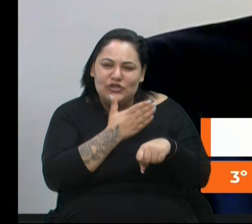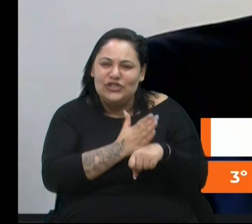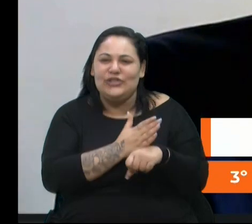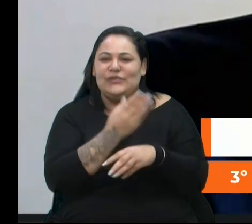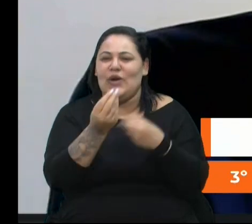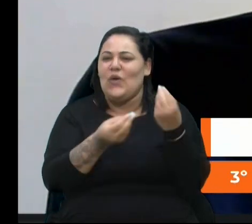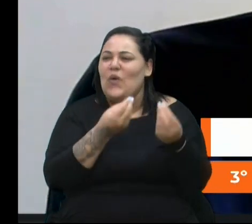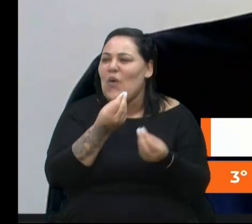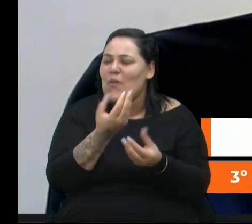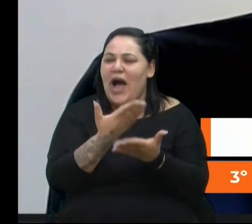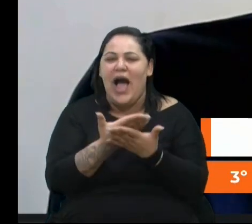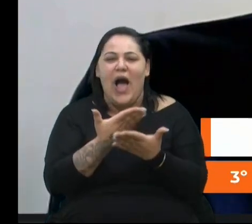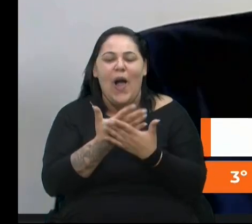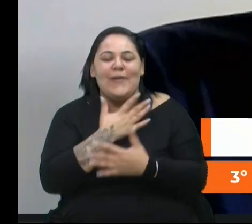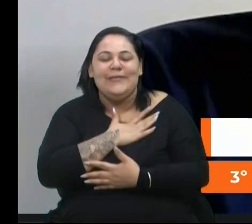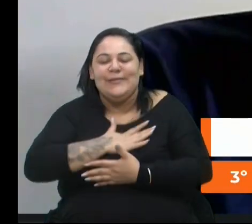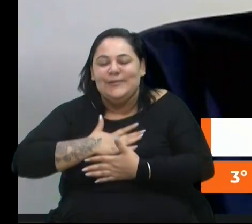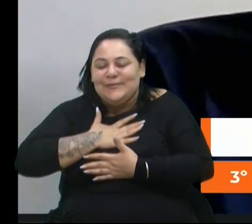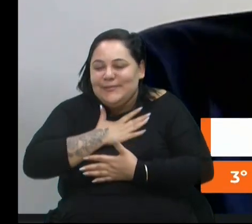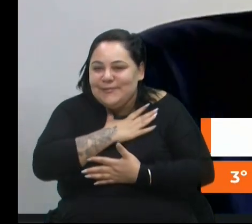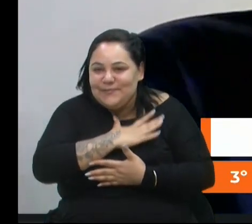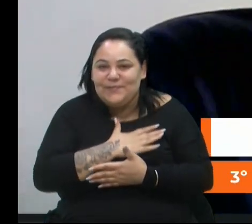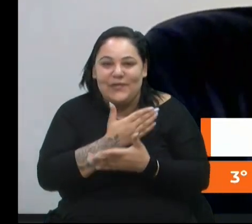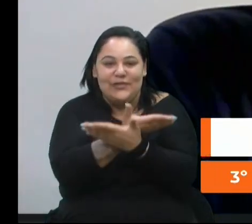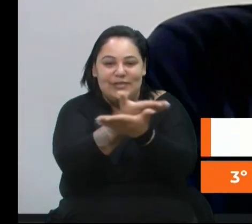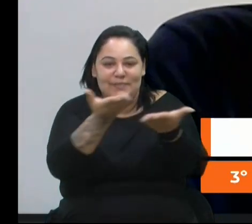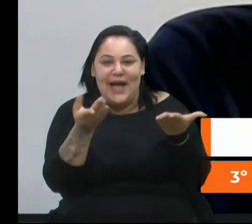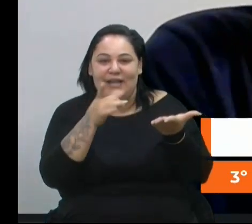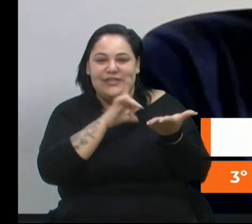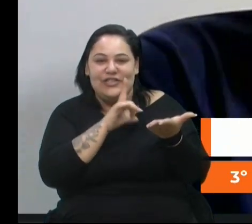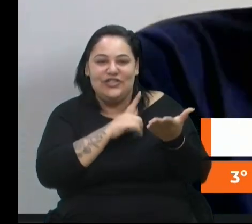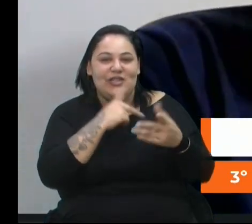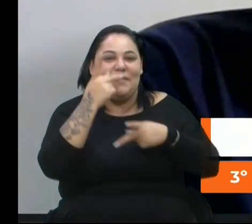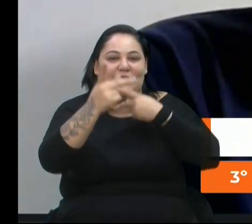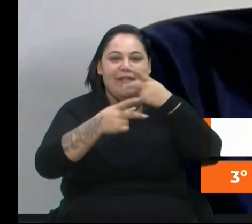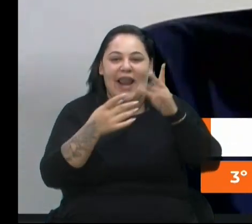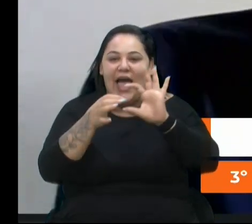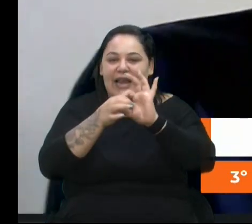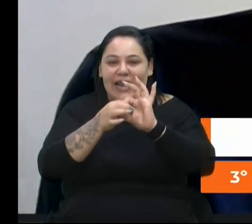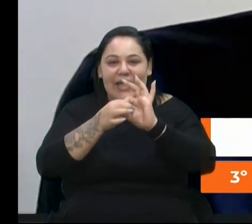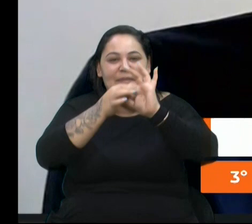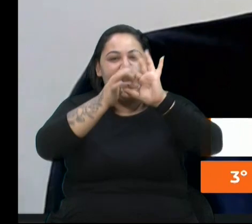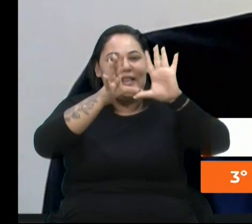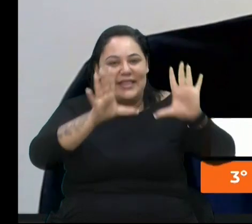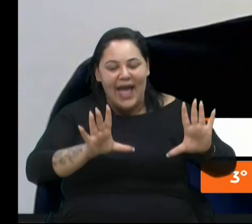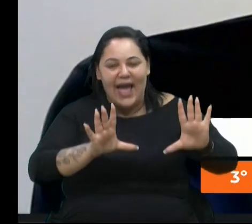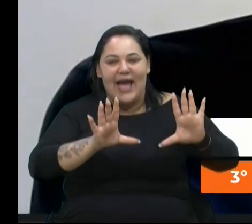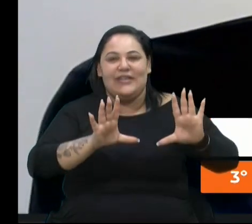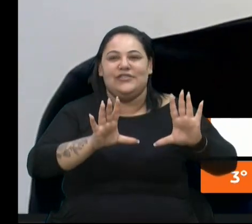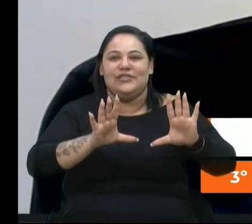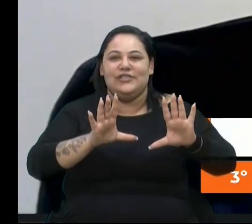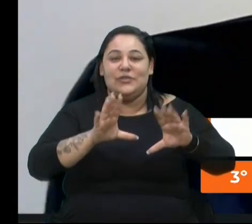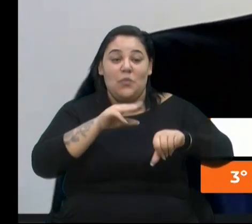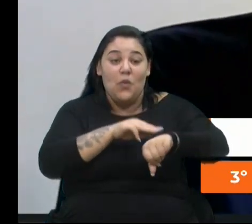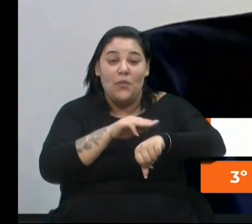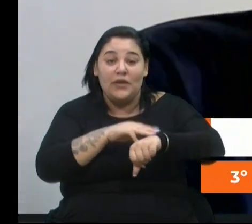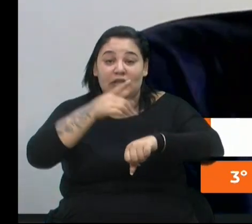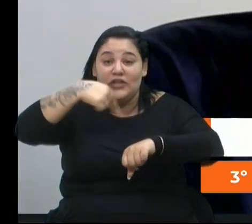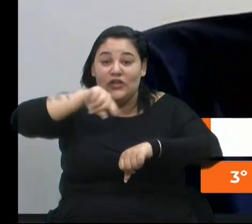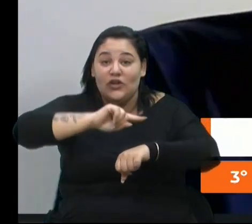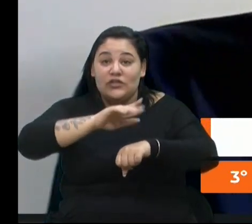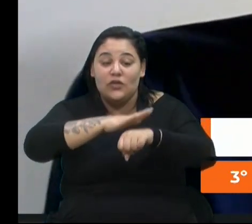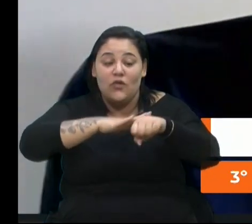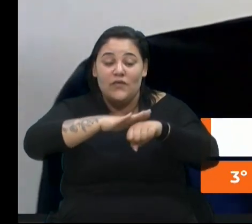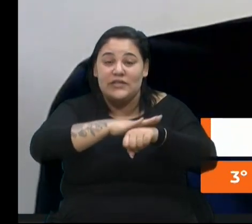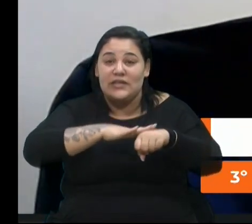aulas eram prazerosas, dos espaços que eles tinham de fala, dos momentos em que a gente conversava sobre